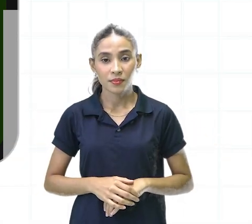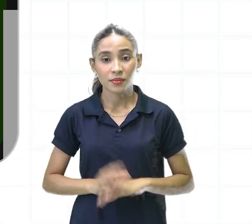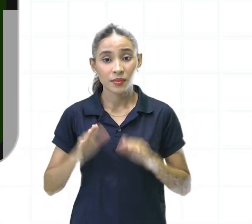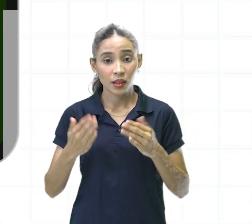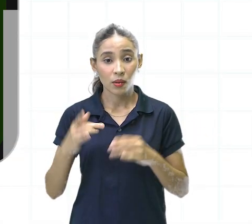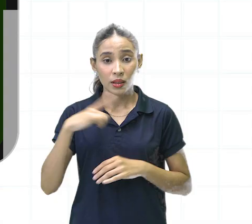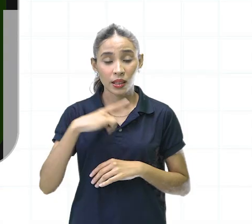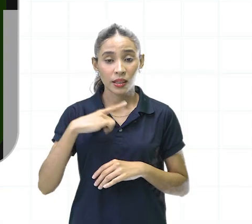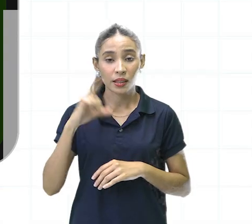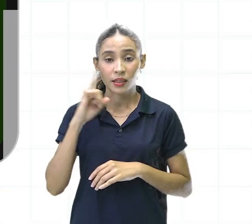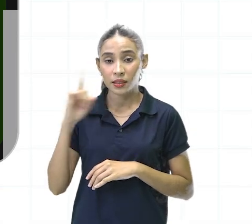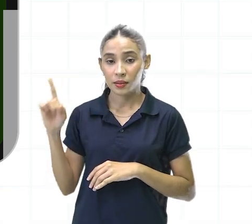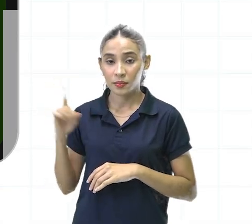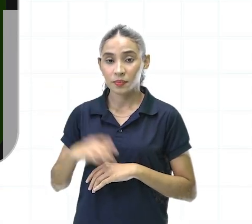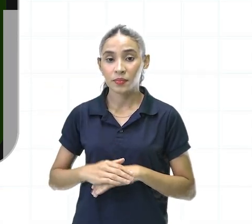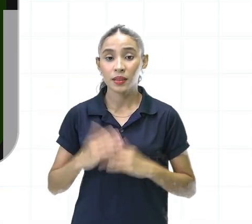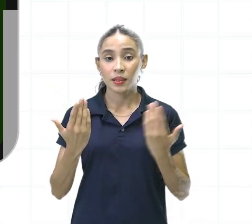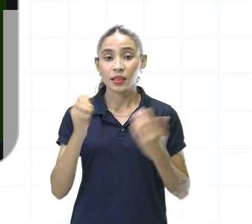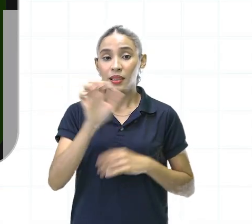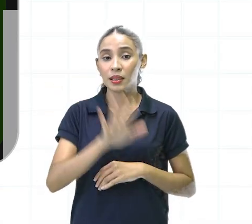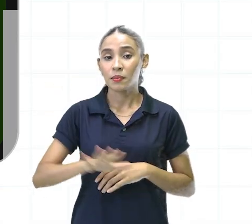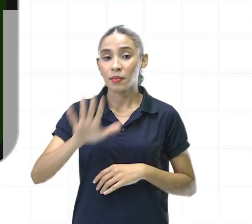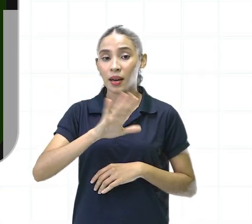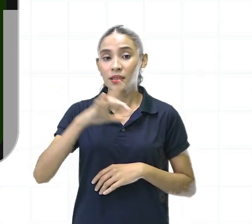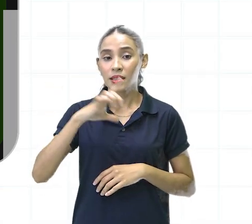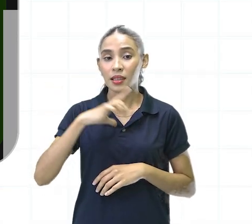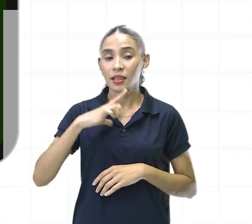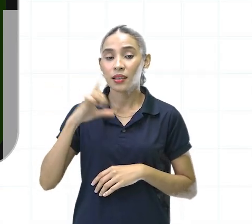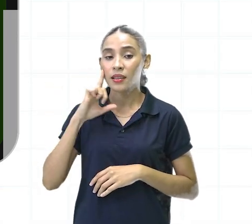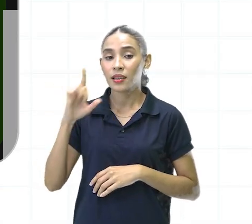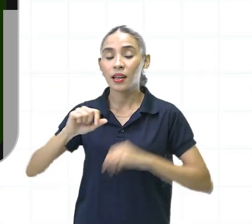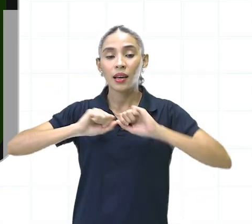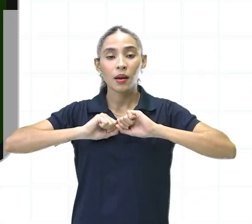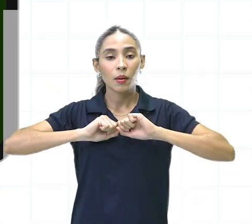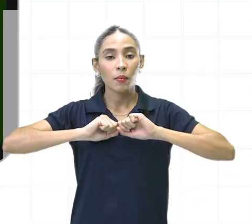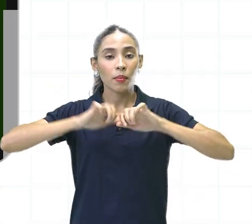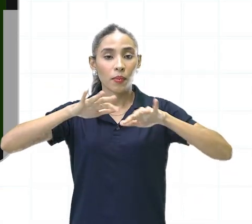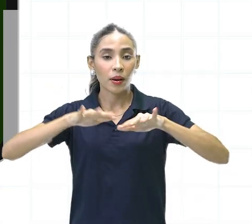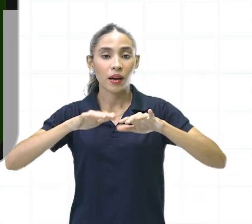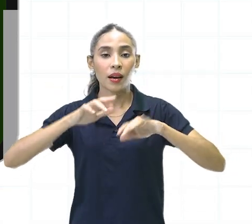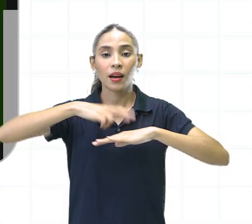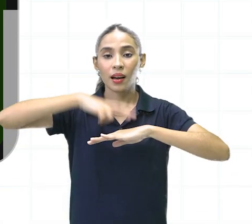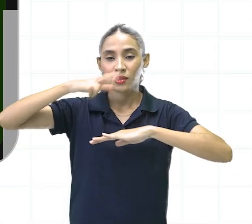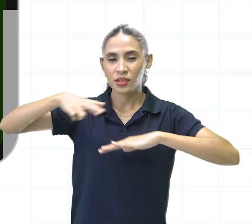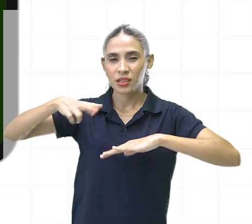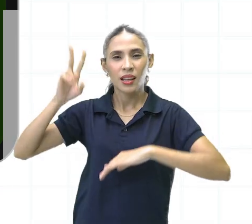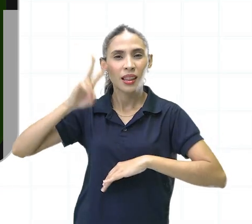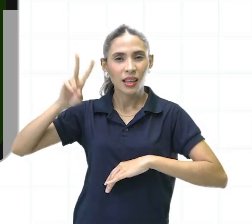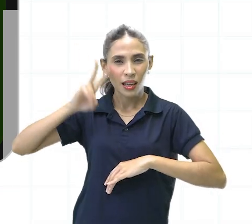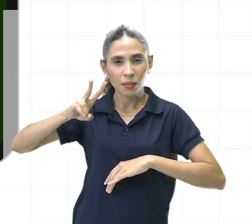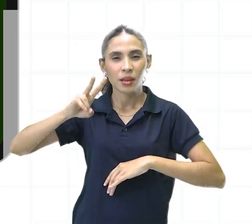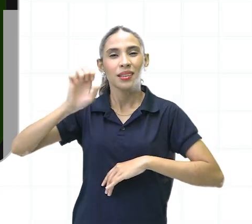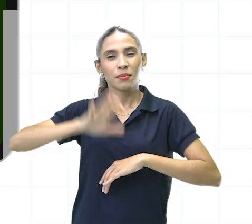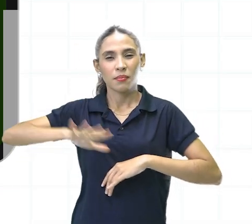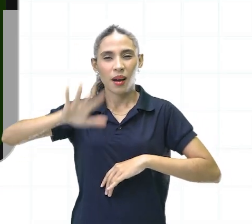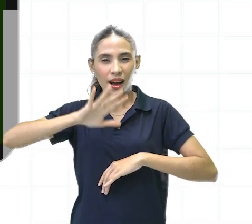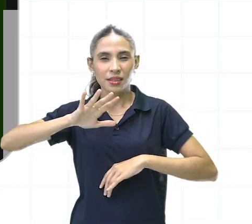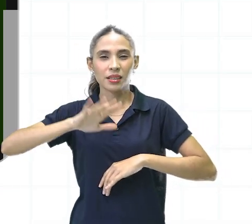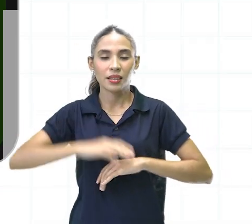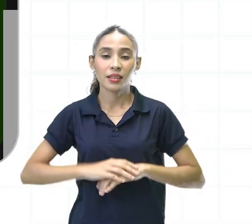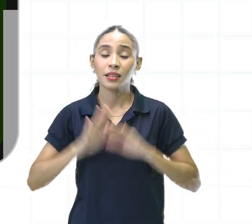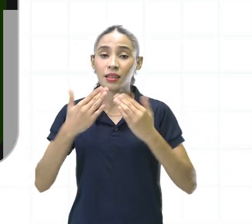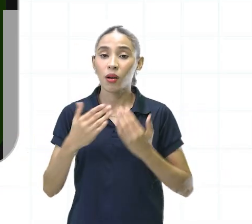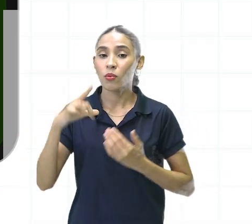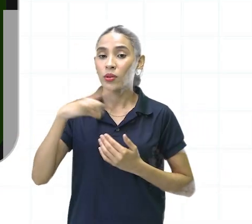Aí você tem, ó, nessa imagem você tem aí, ó, as emissões radioativas. Lembram das emissões